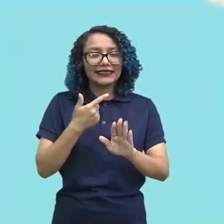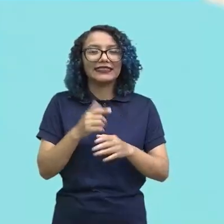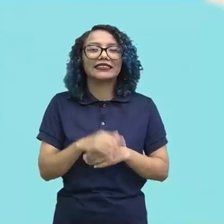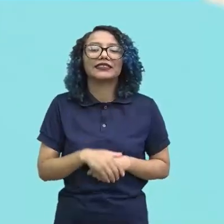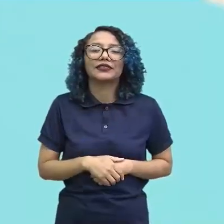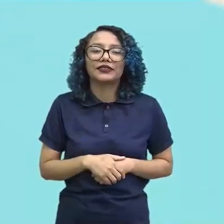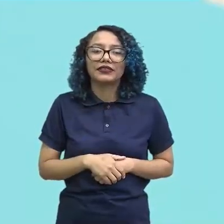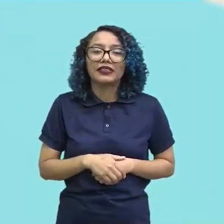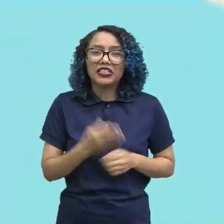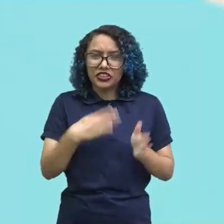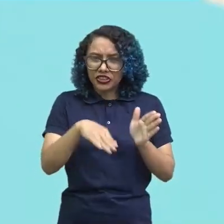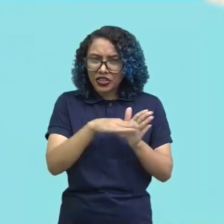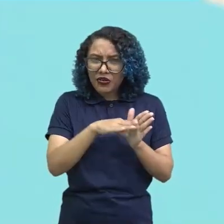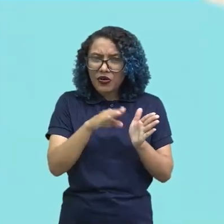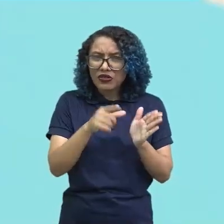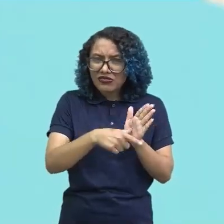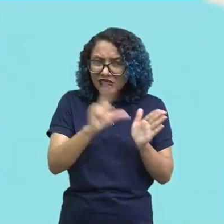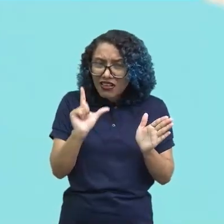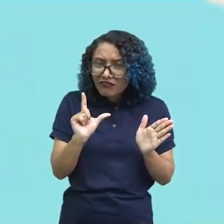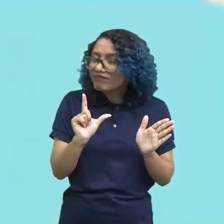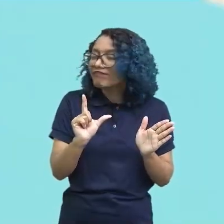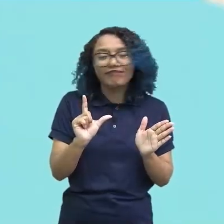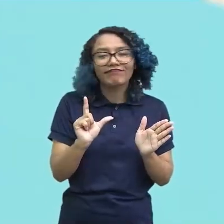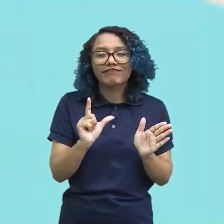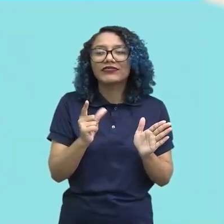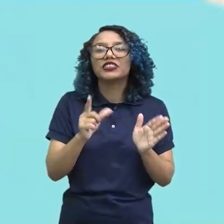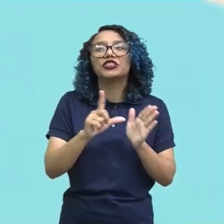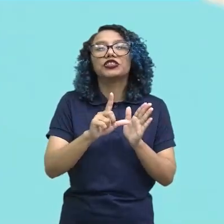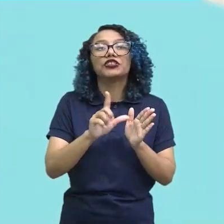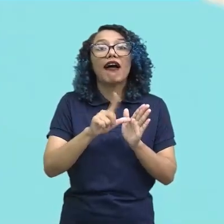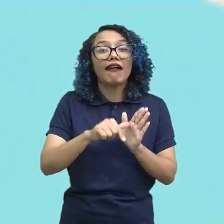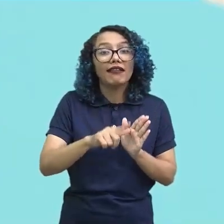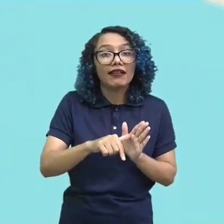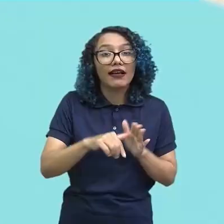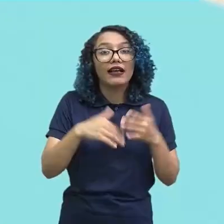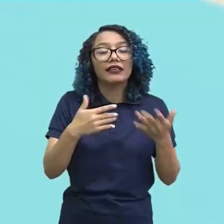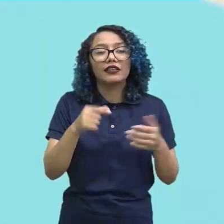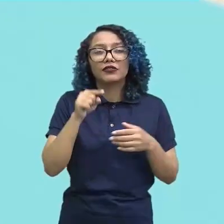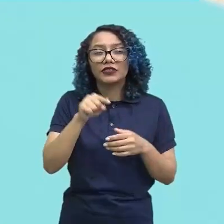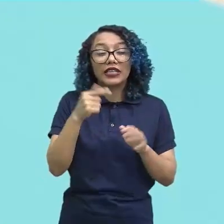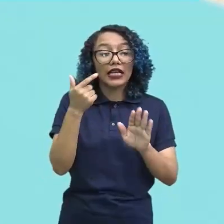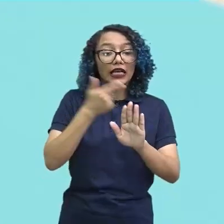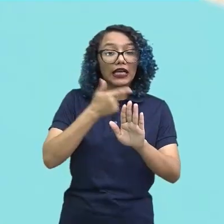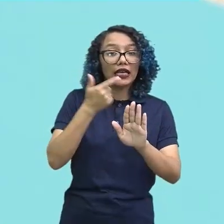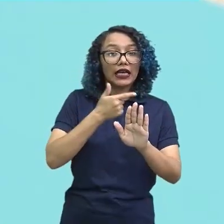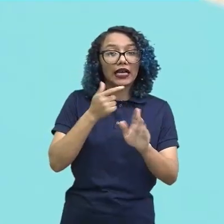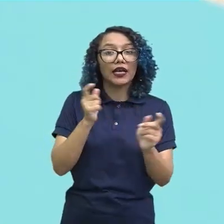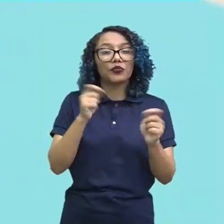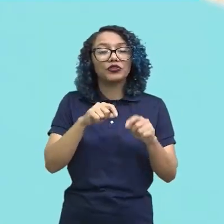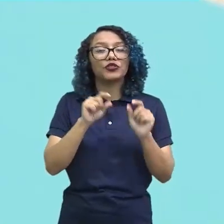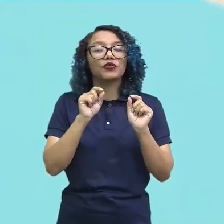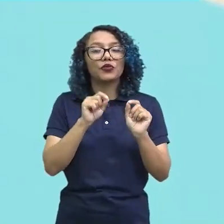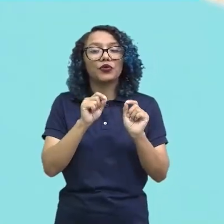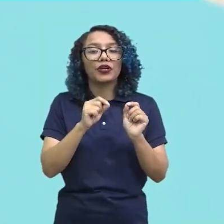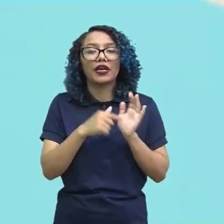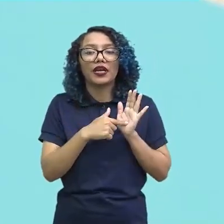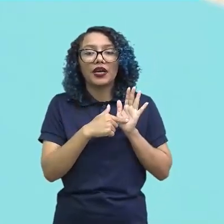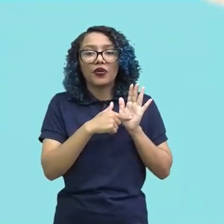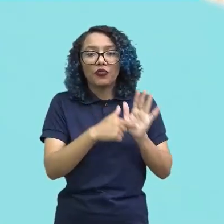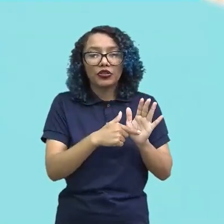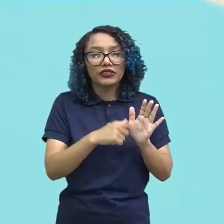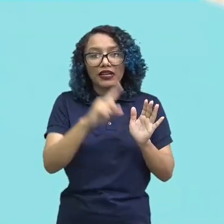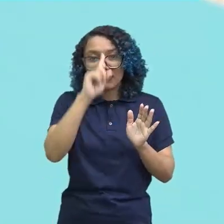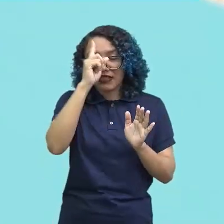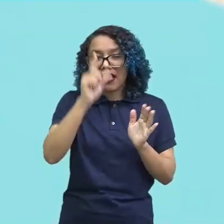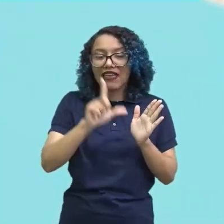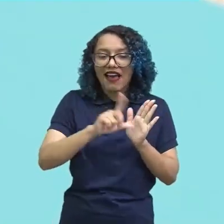o seu amigo, chegou realmente cedo? Não, não chegou, ele chegou atrasado. E você, com essa ironia, você enfatiza mais ainda essa ideia